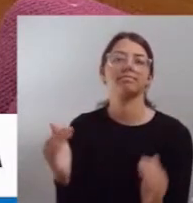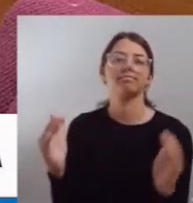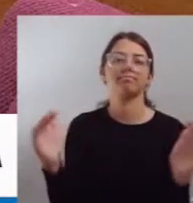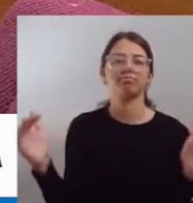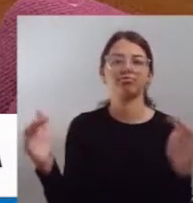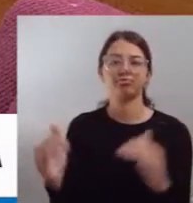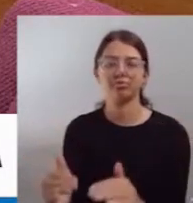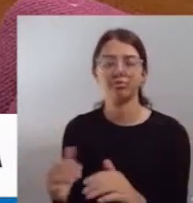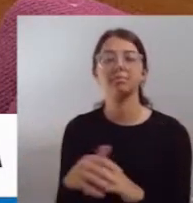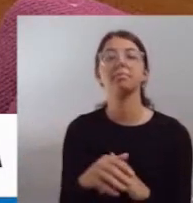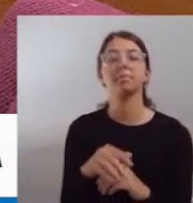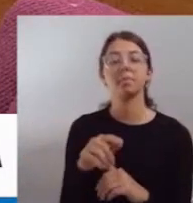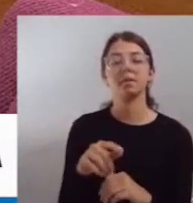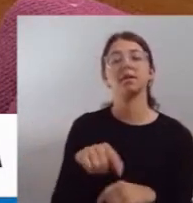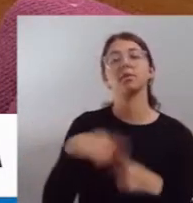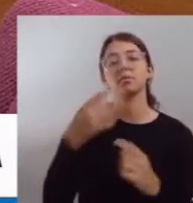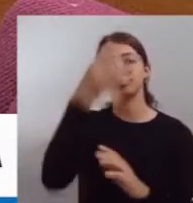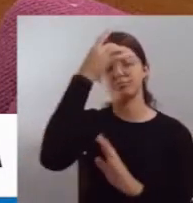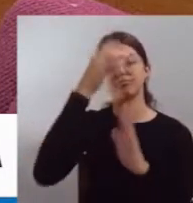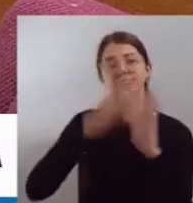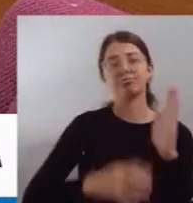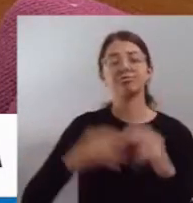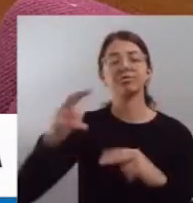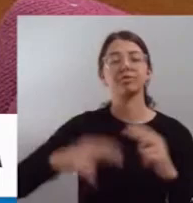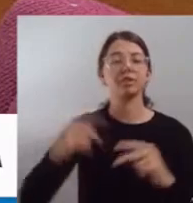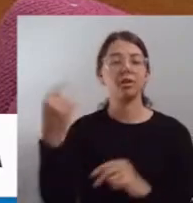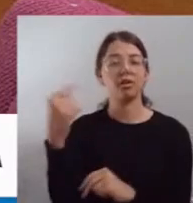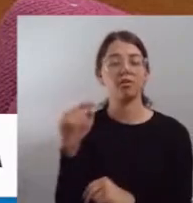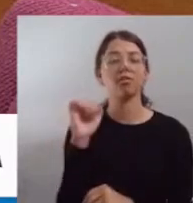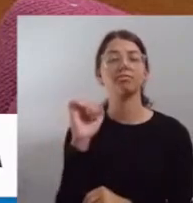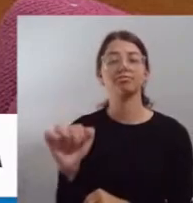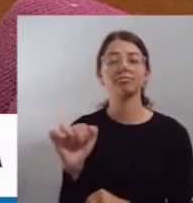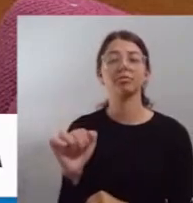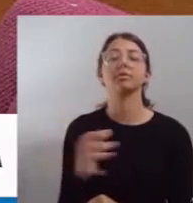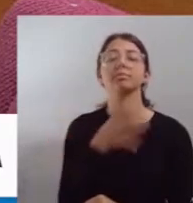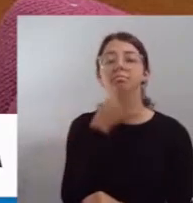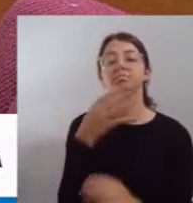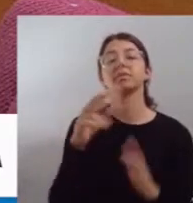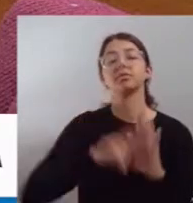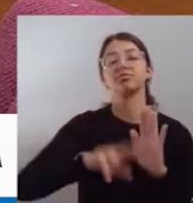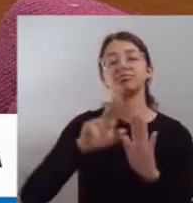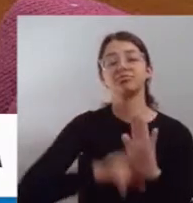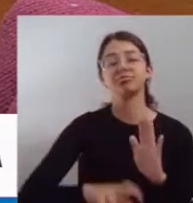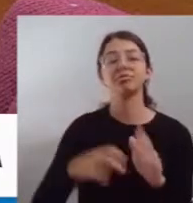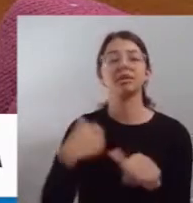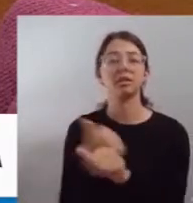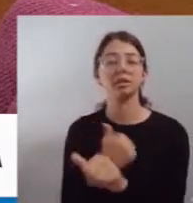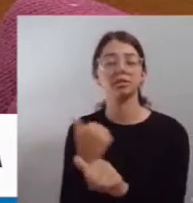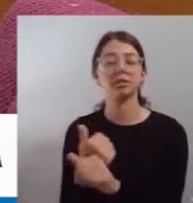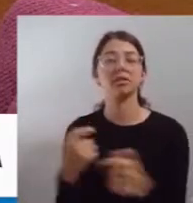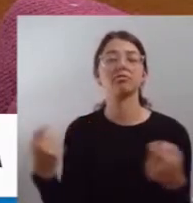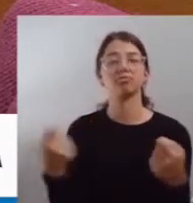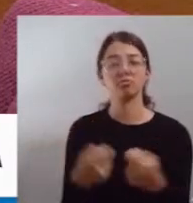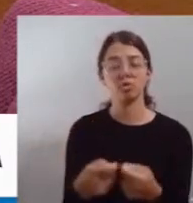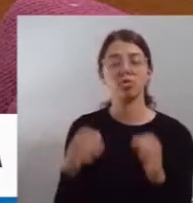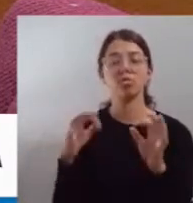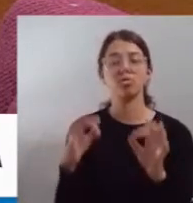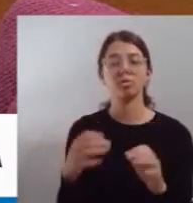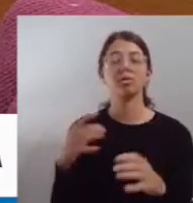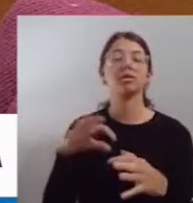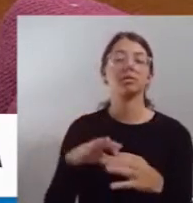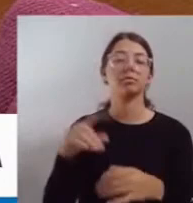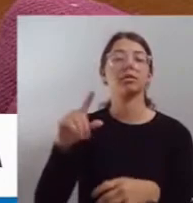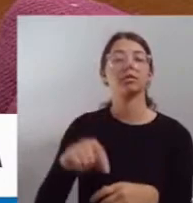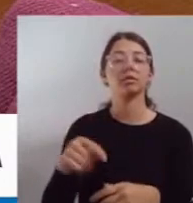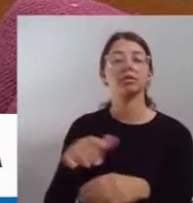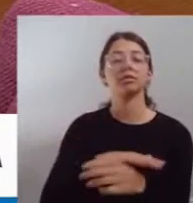do parceiro fiscal único refere, de uma forma geral, que o relatório reflete adequadamente as atividades desenvolvidas e a situação económica ou financeira